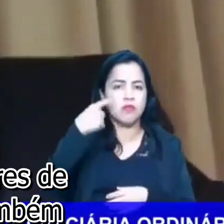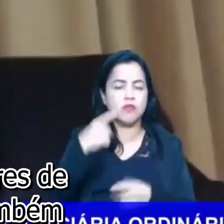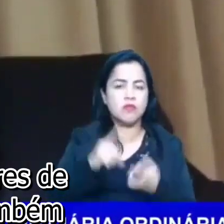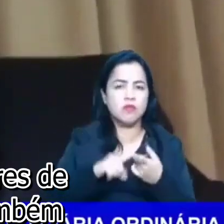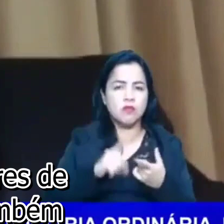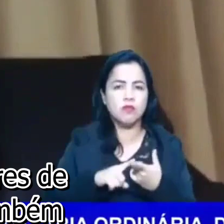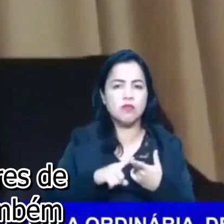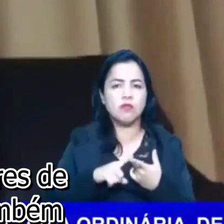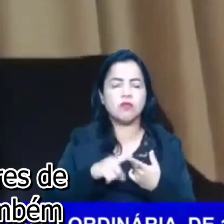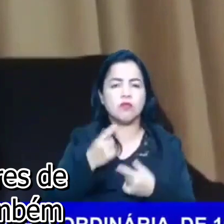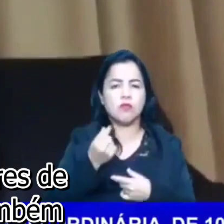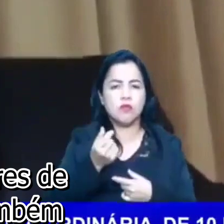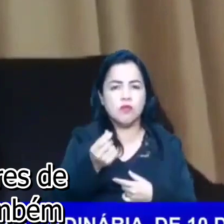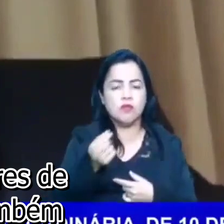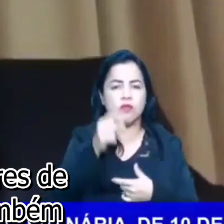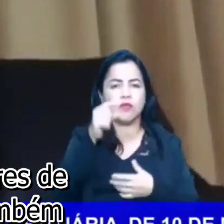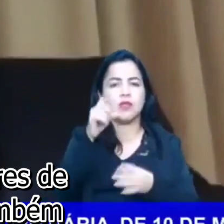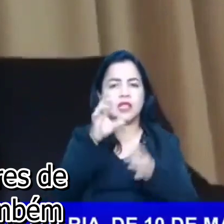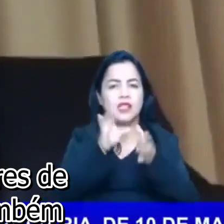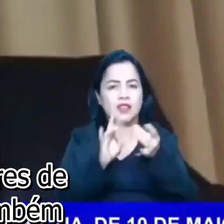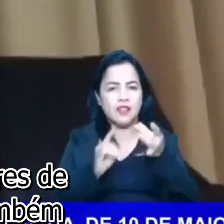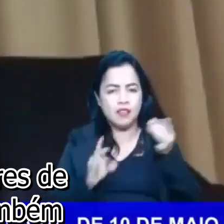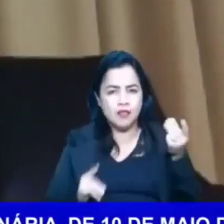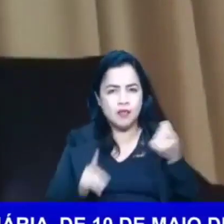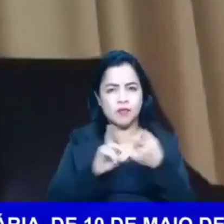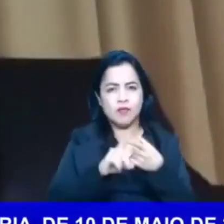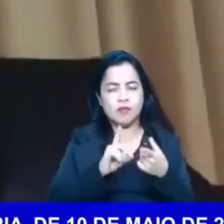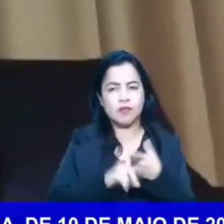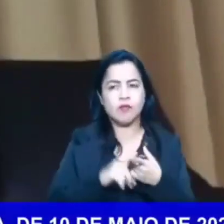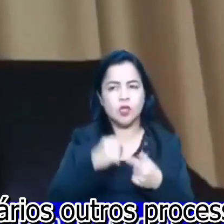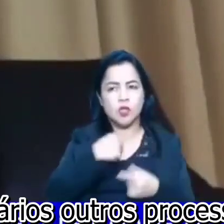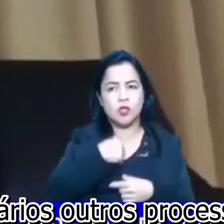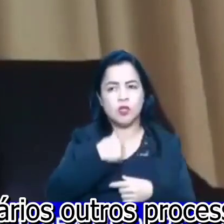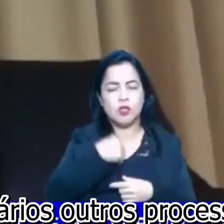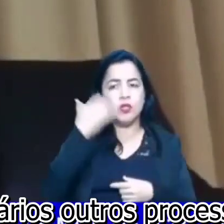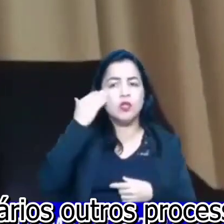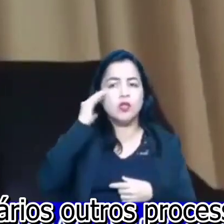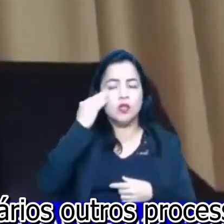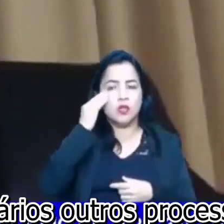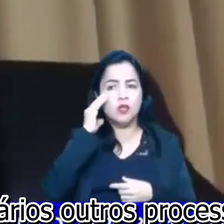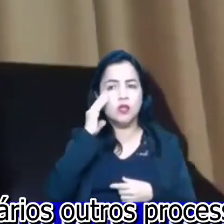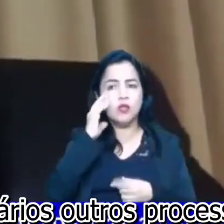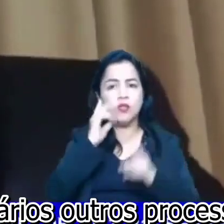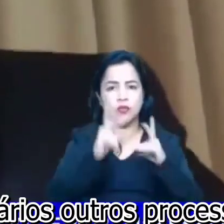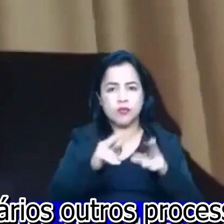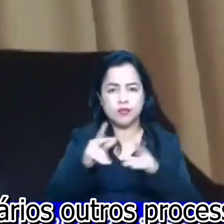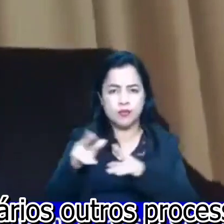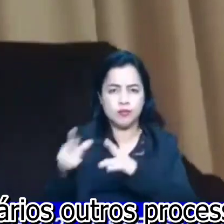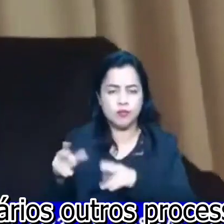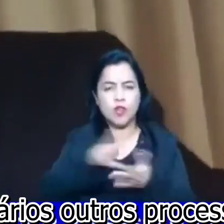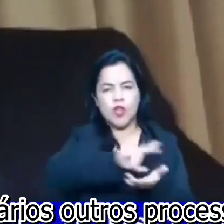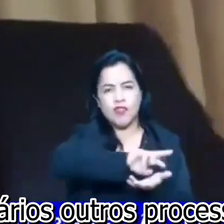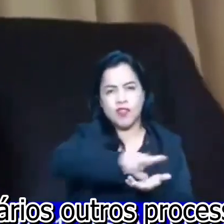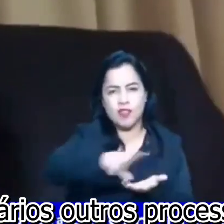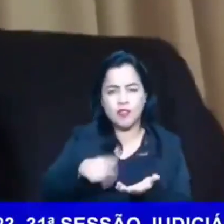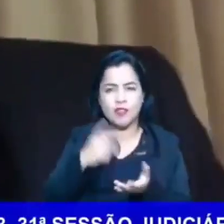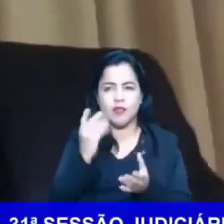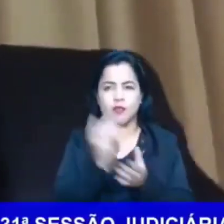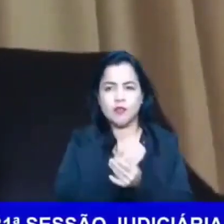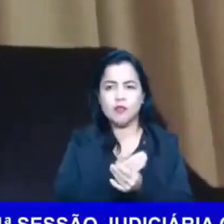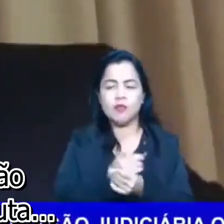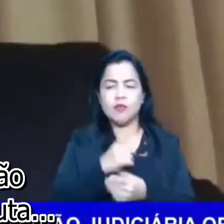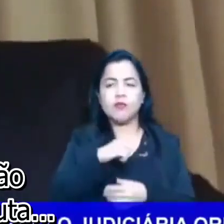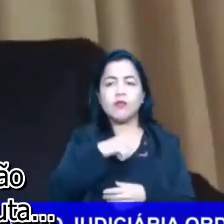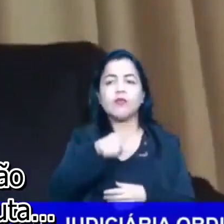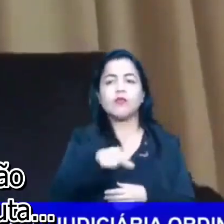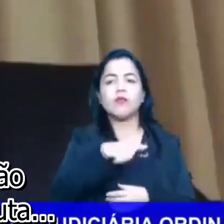valores e detalhamentos também, eu sou do mesmo entendimento que eu já disse aqui em vários outros processos, no sentido